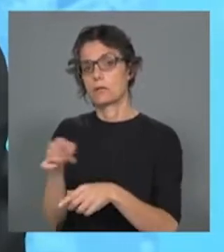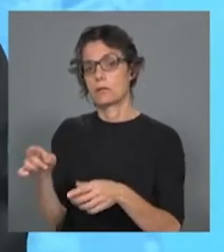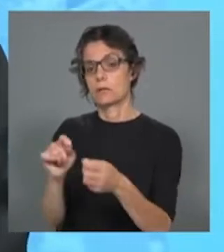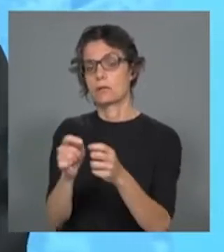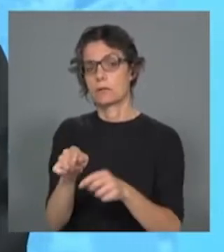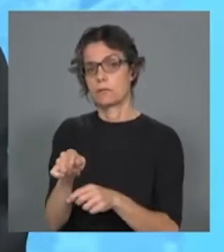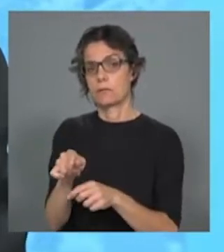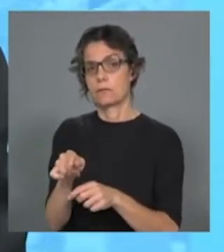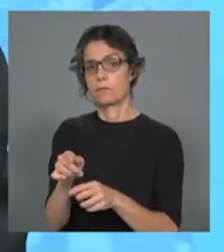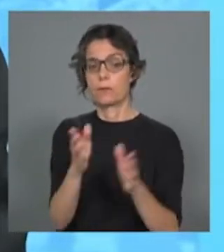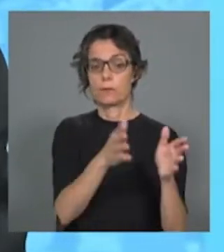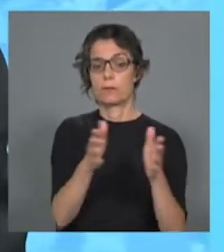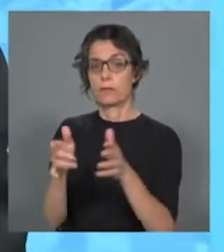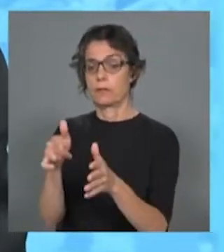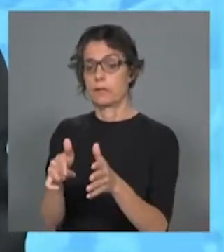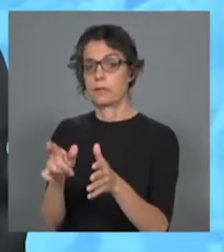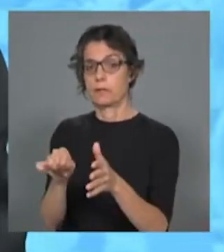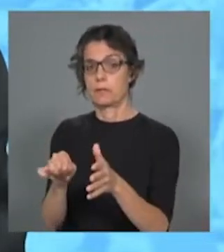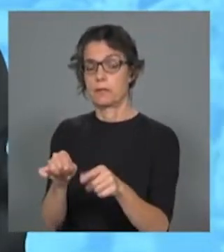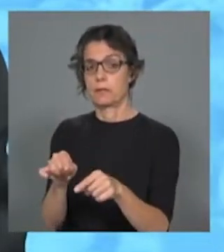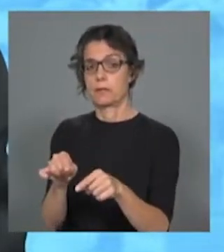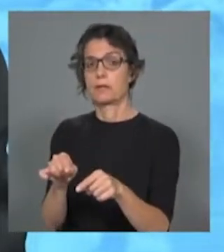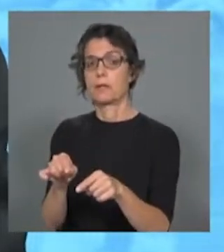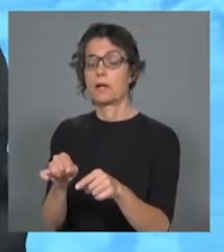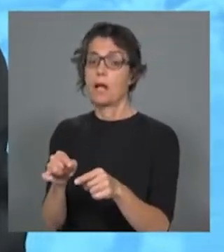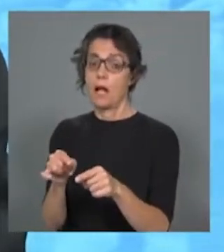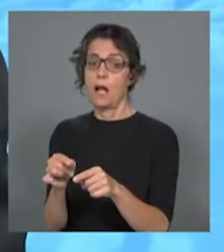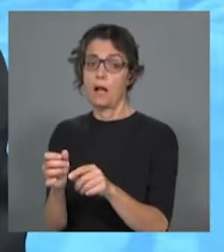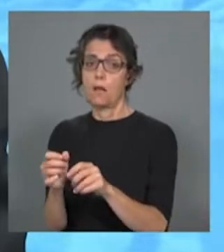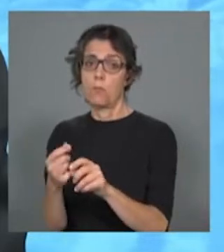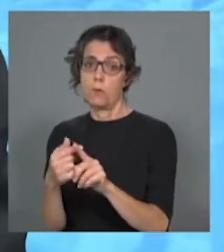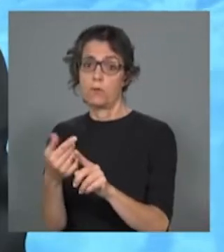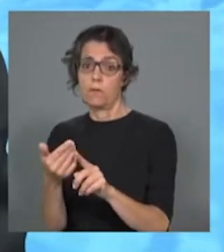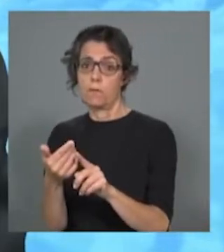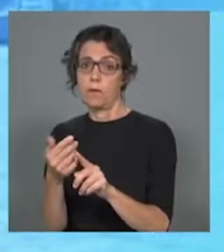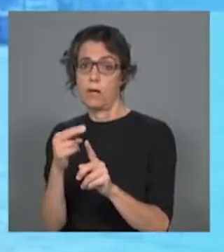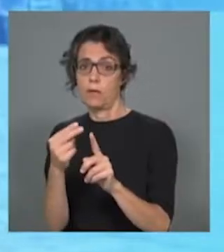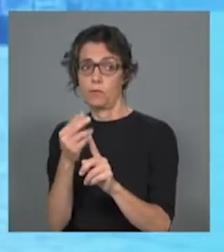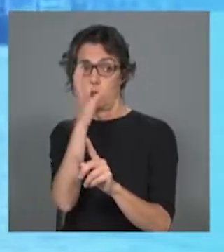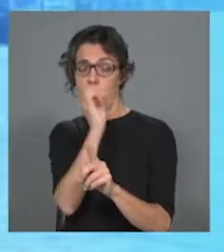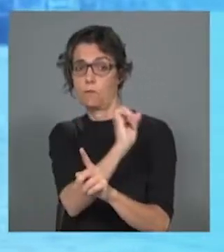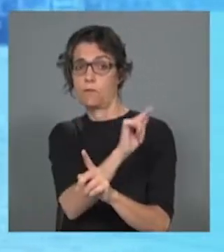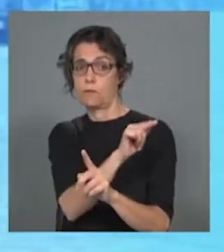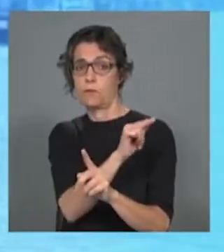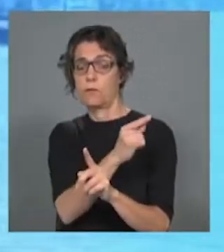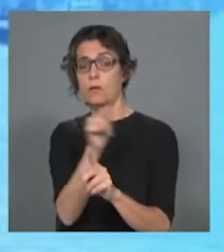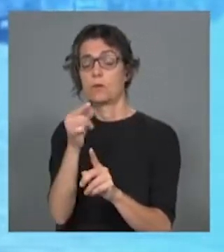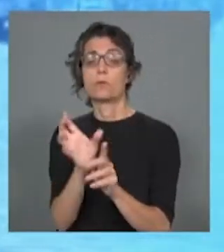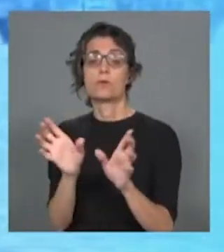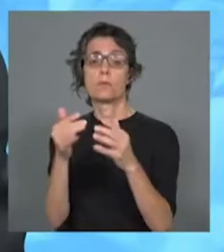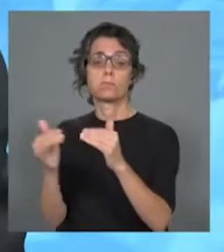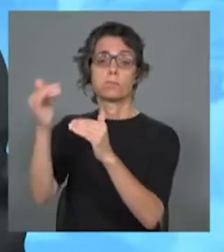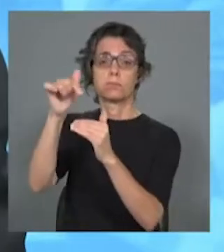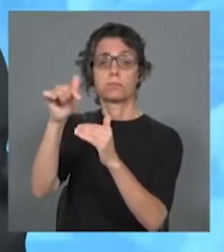Aí também há um benefício para o Estado, na medida, por exemplo, em que o Alto Comissariado para